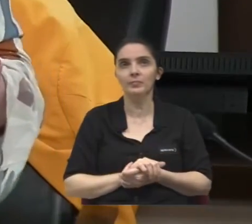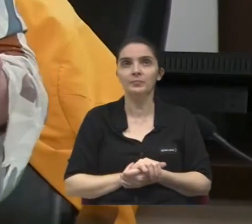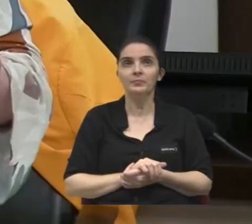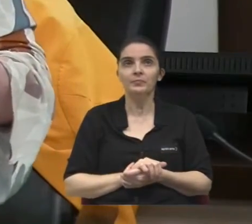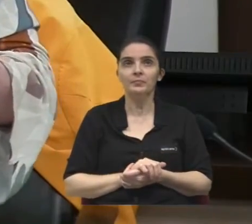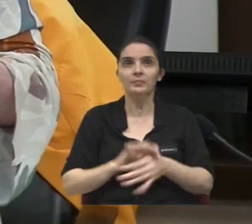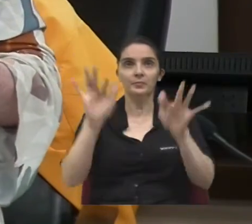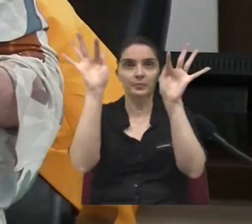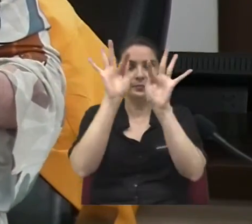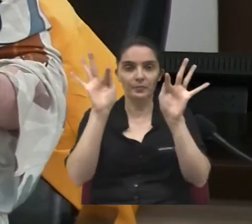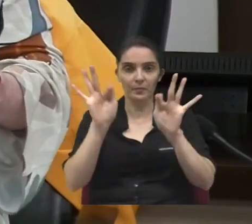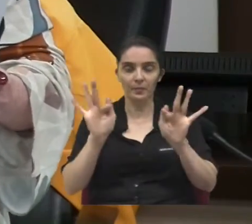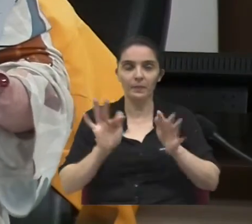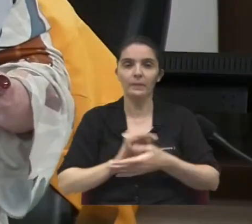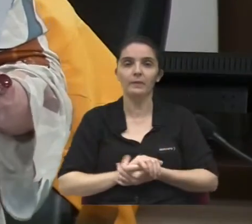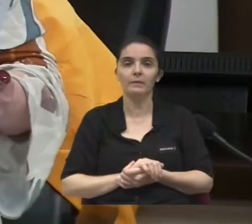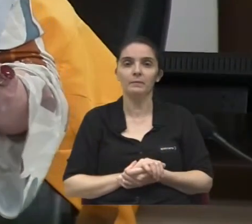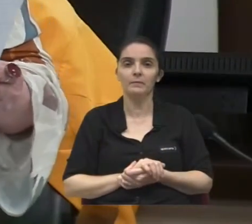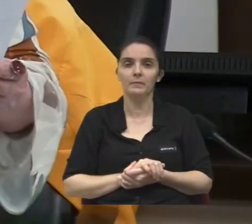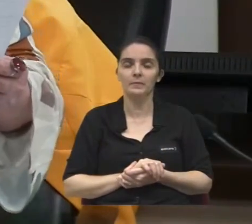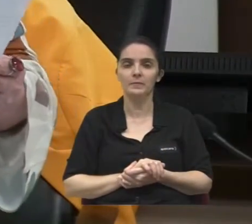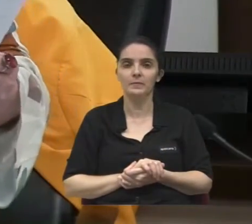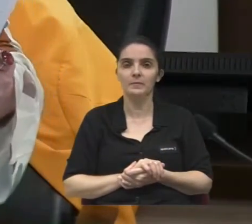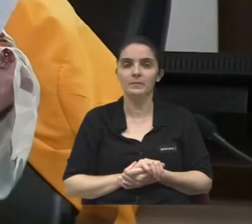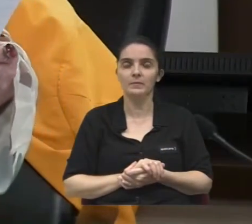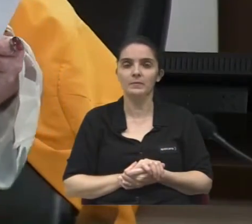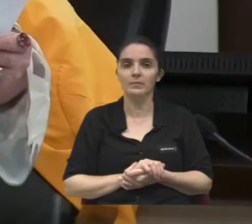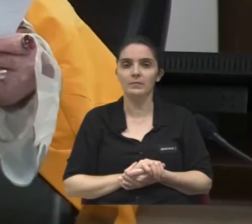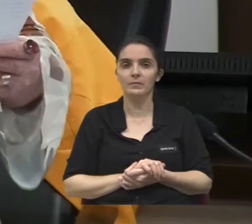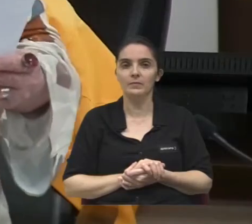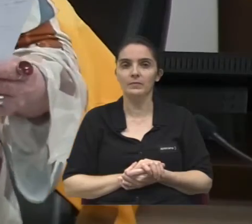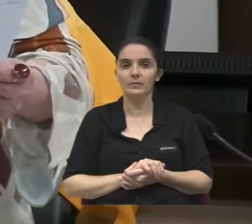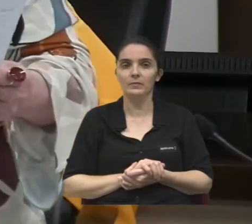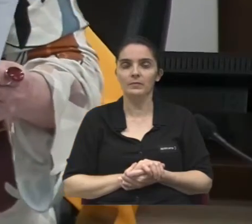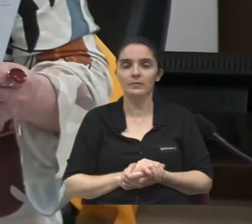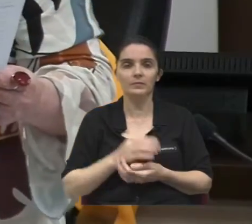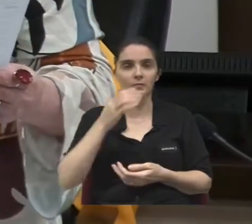isso. E exatamente a fala da vereadora Carol,